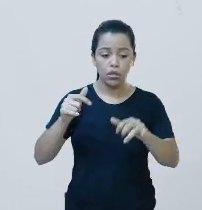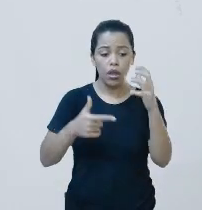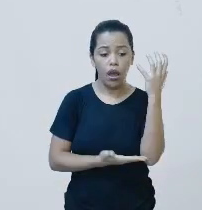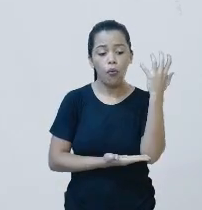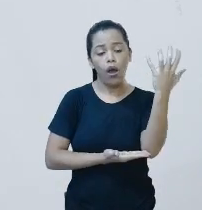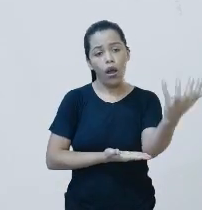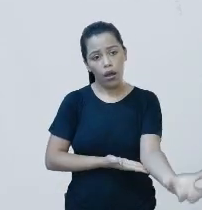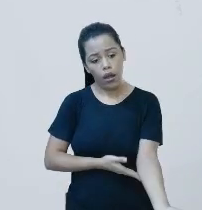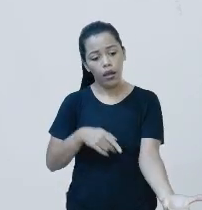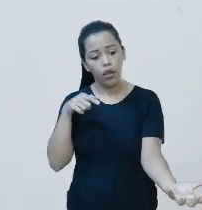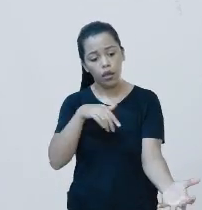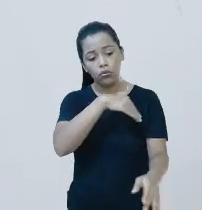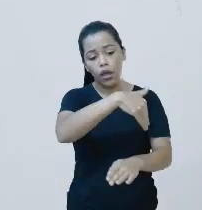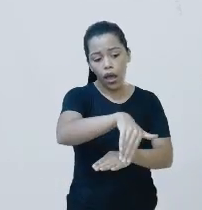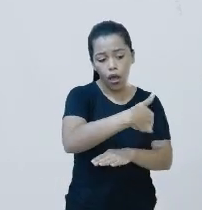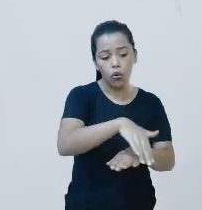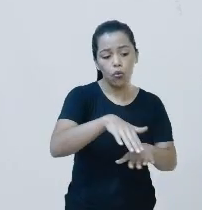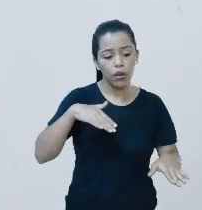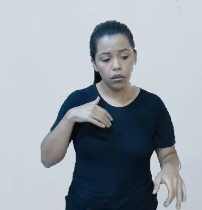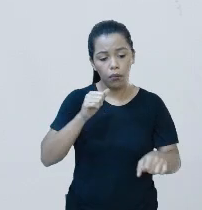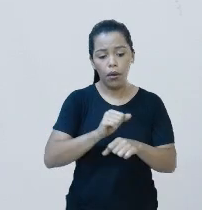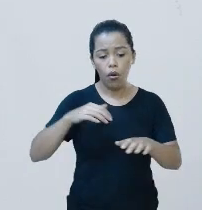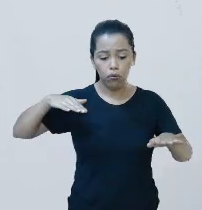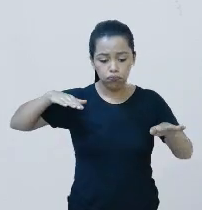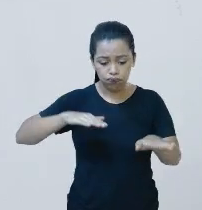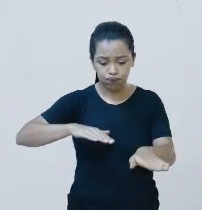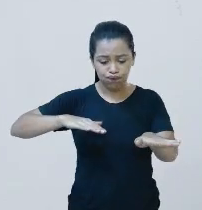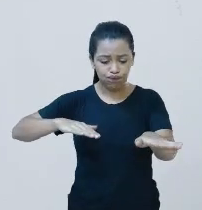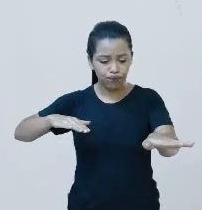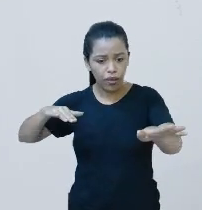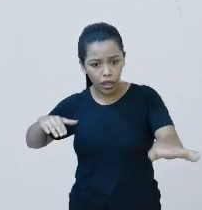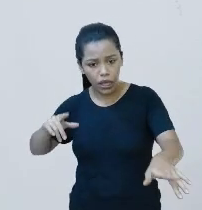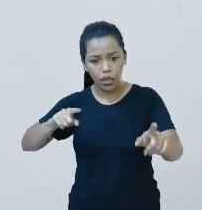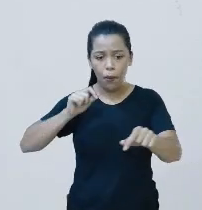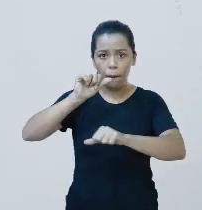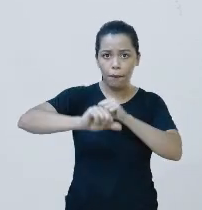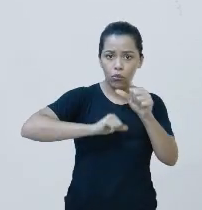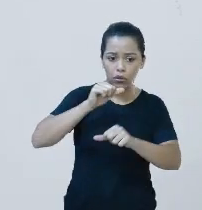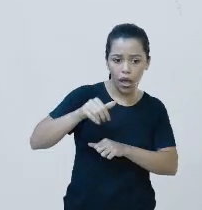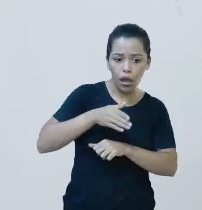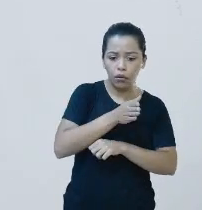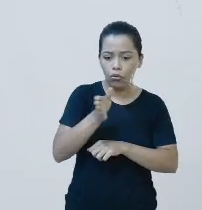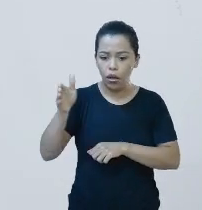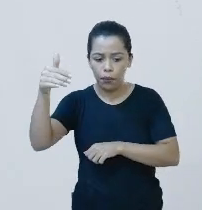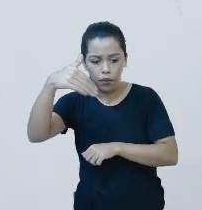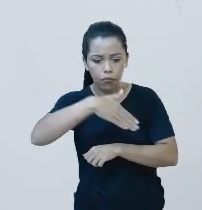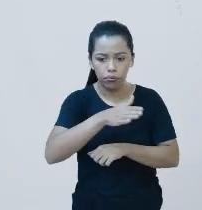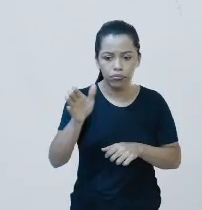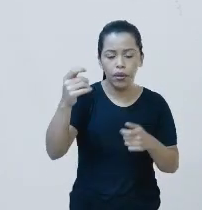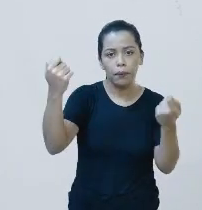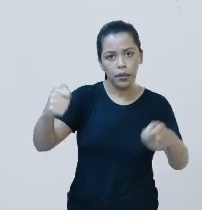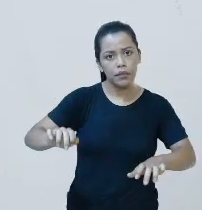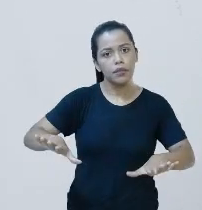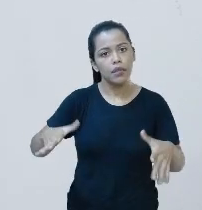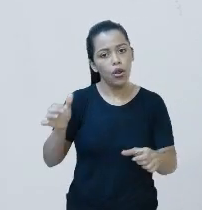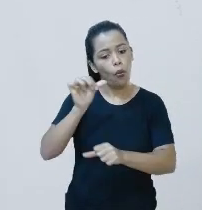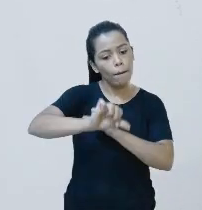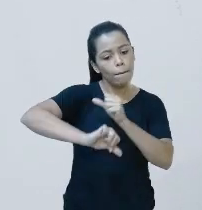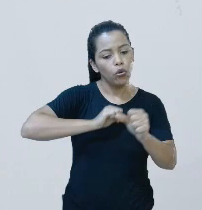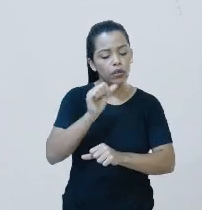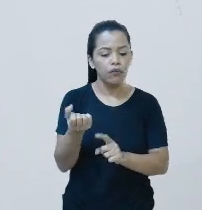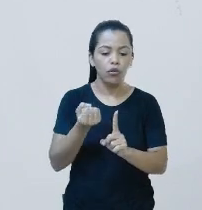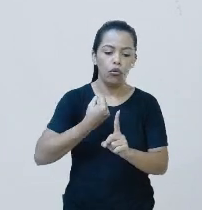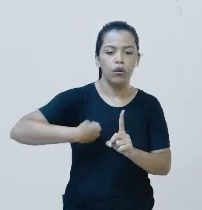por aquela localidade, vai estar interditado, vai ter que mudar o seu caminho. Então, essa é a função da notícia, informar,